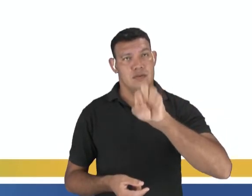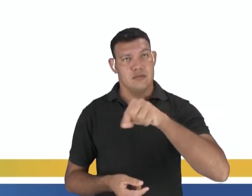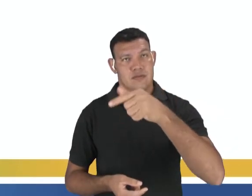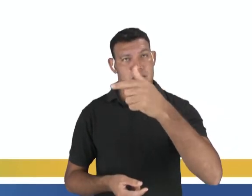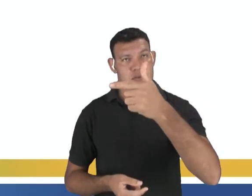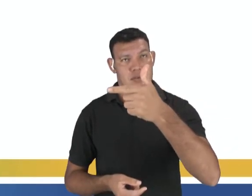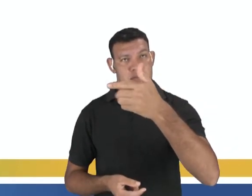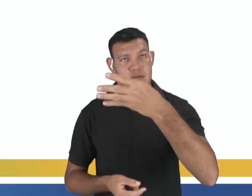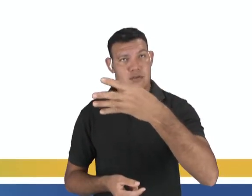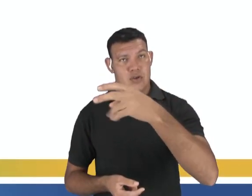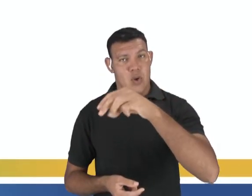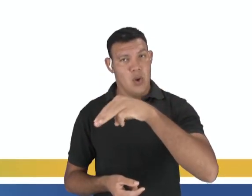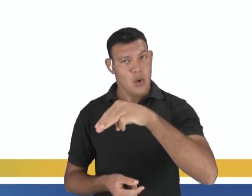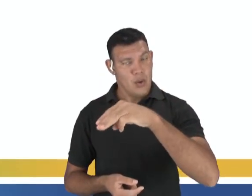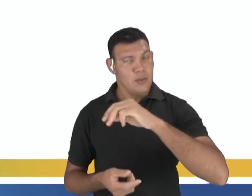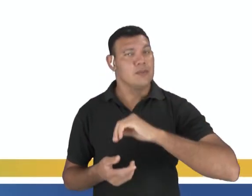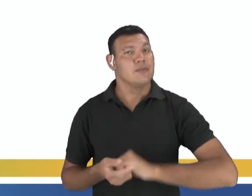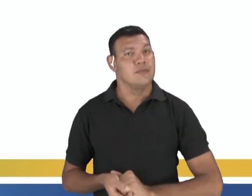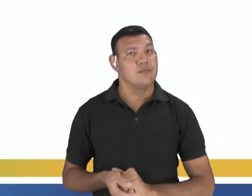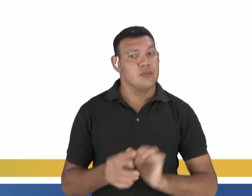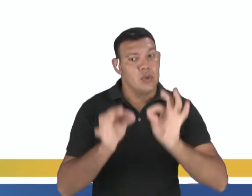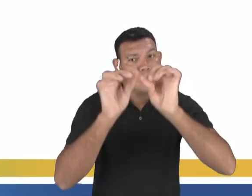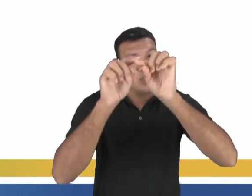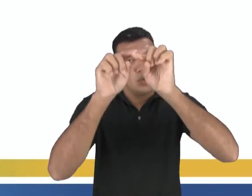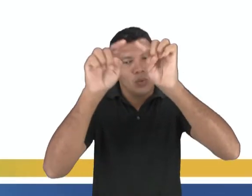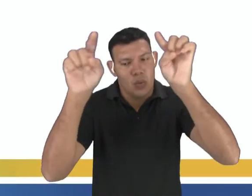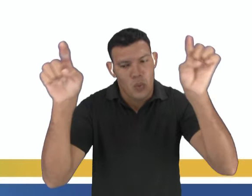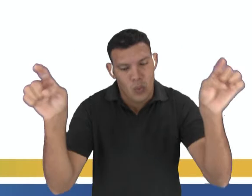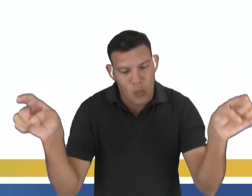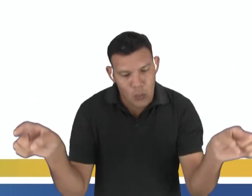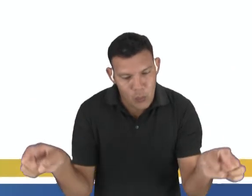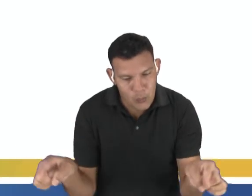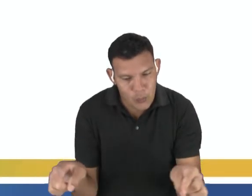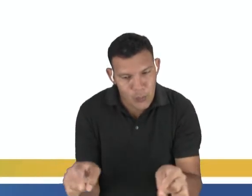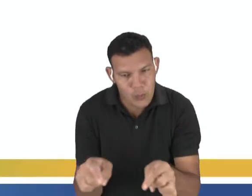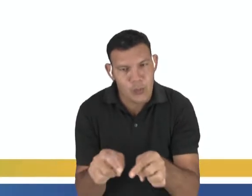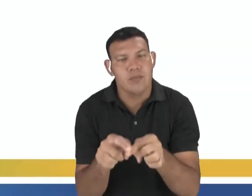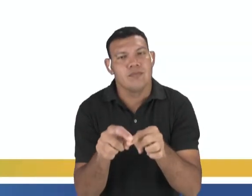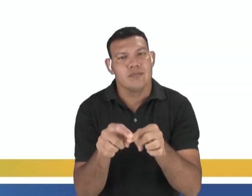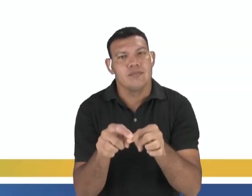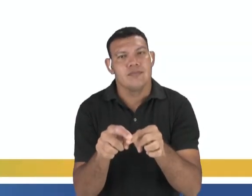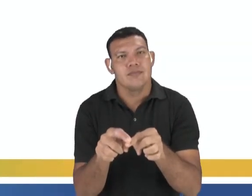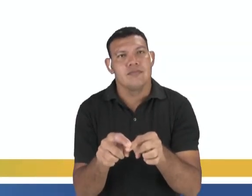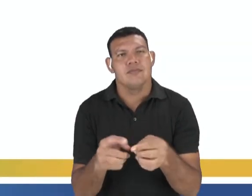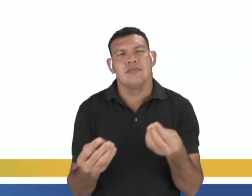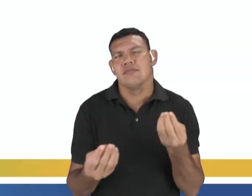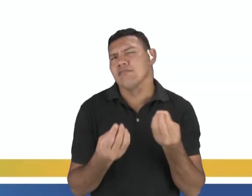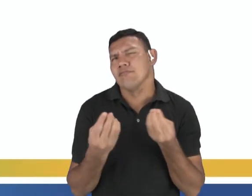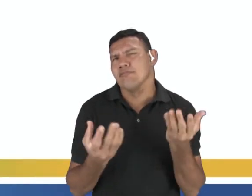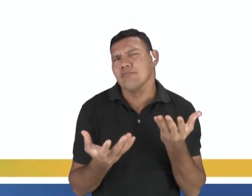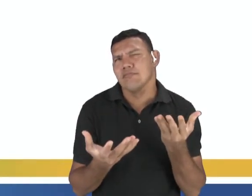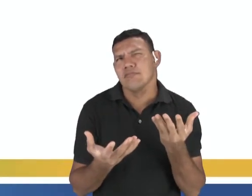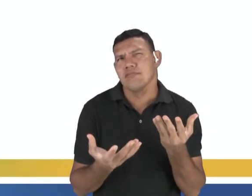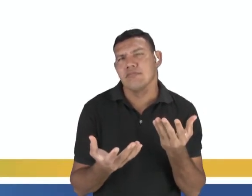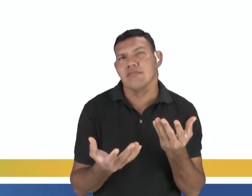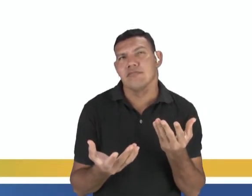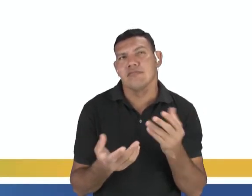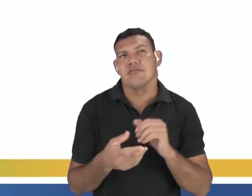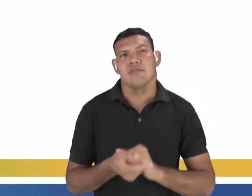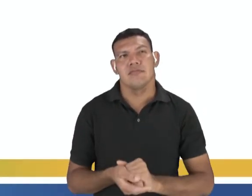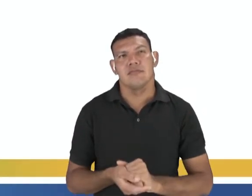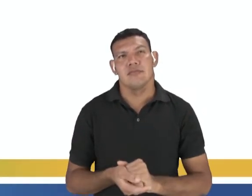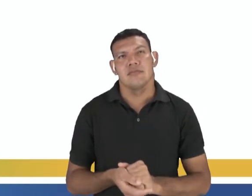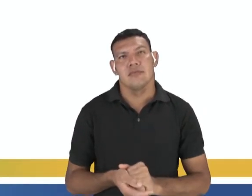50,24 metros, ok? Esse é o comprimento da circunferência. Esse comprimento é como se a circunferência fosse feita por